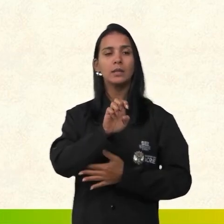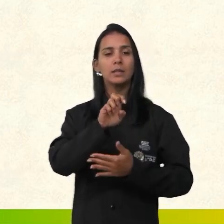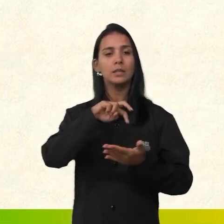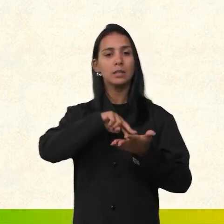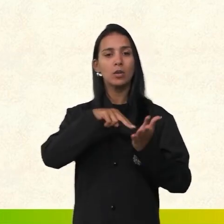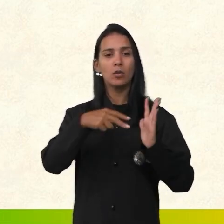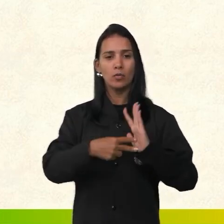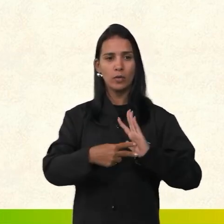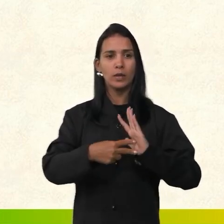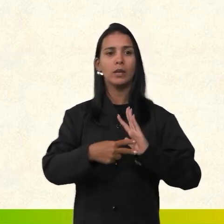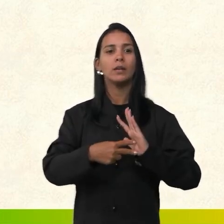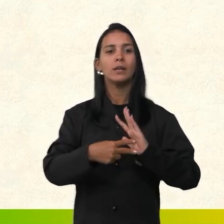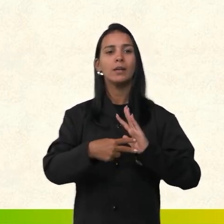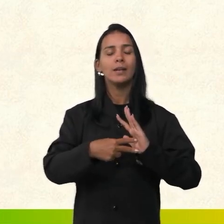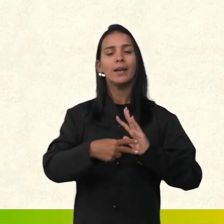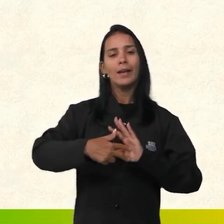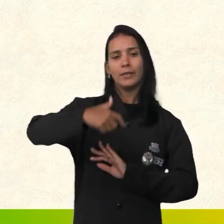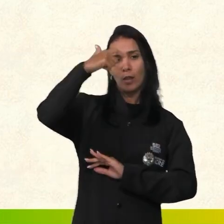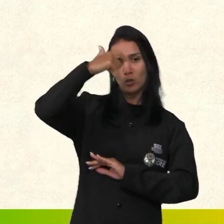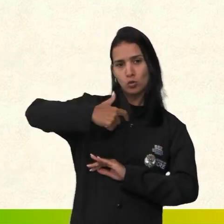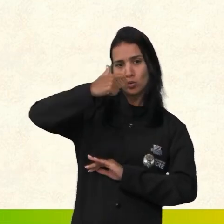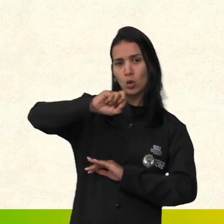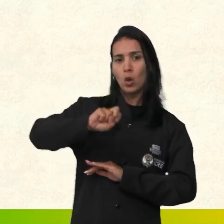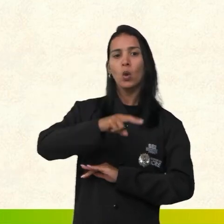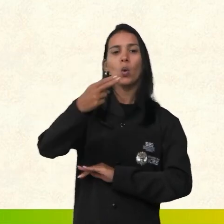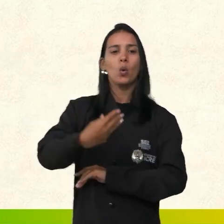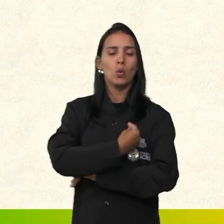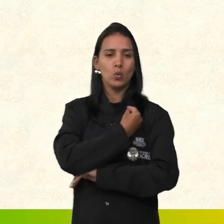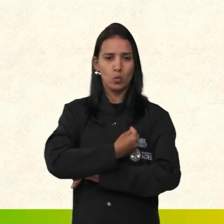were, significa ser ou estar.